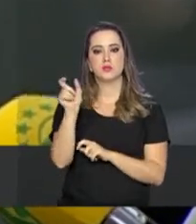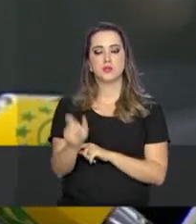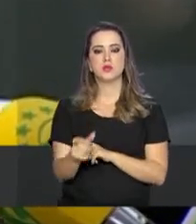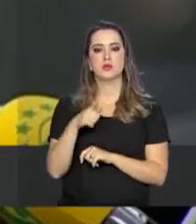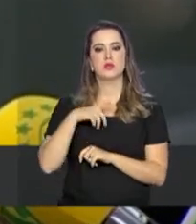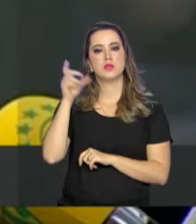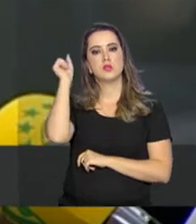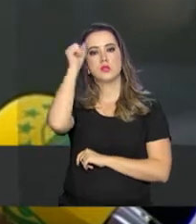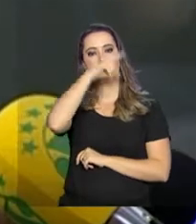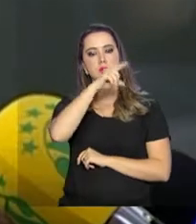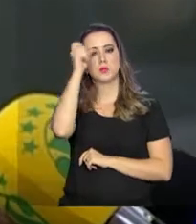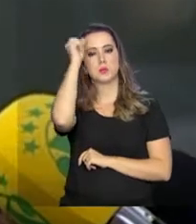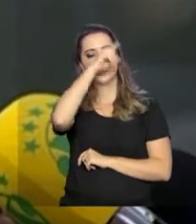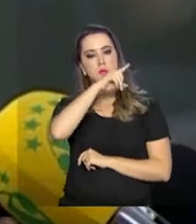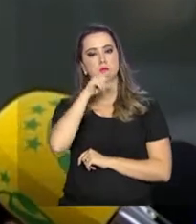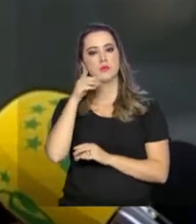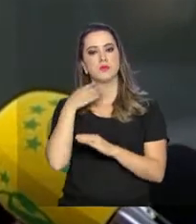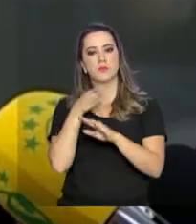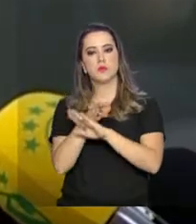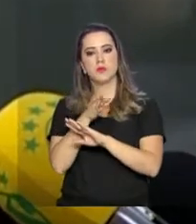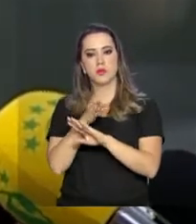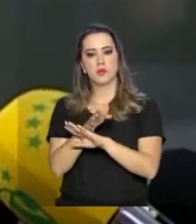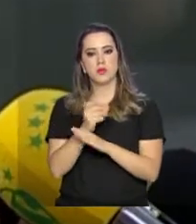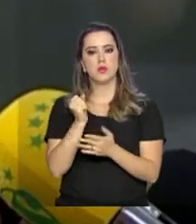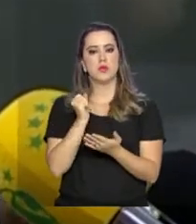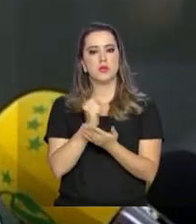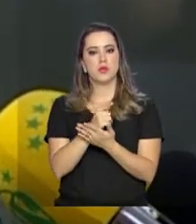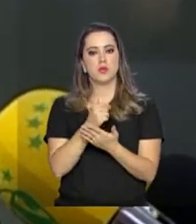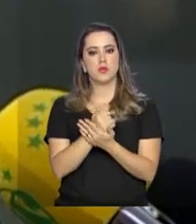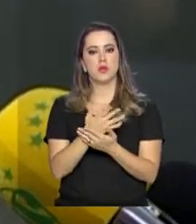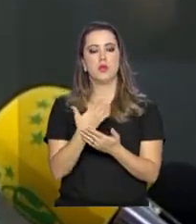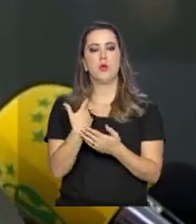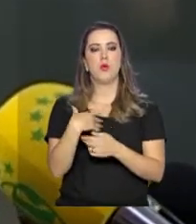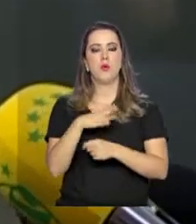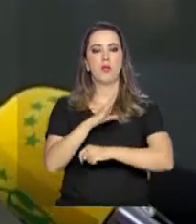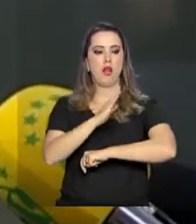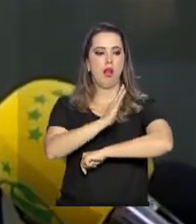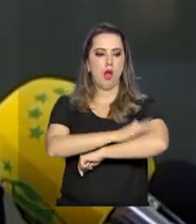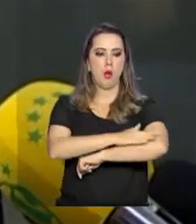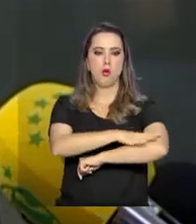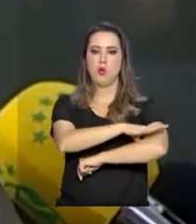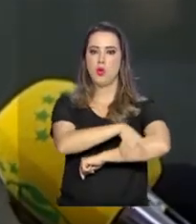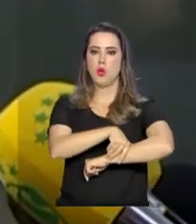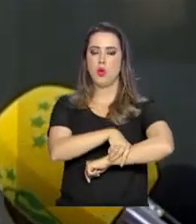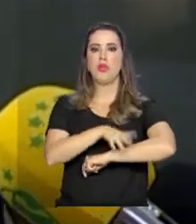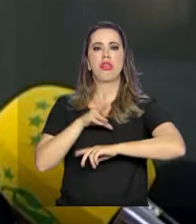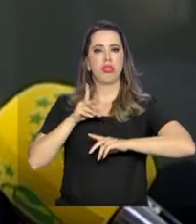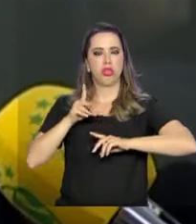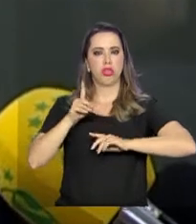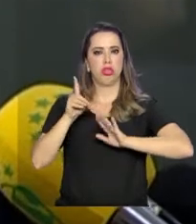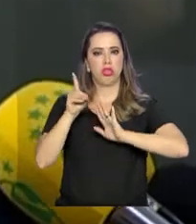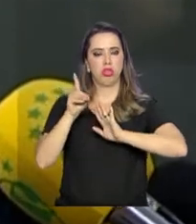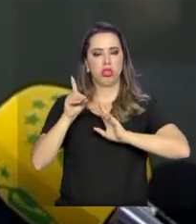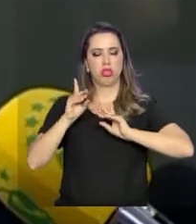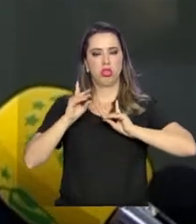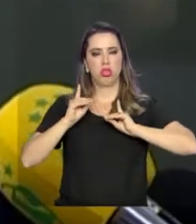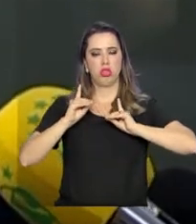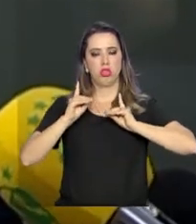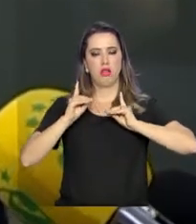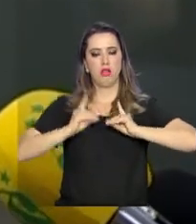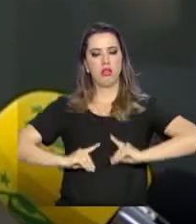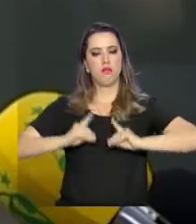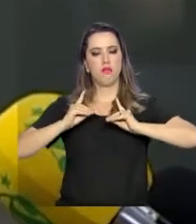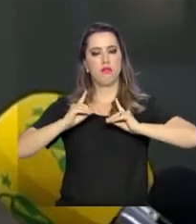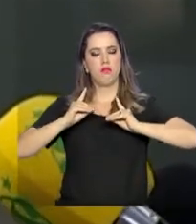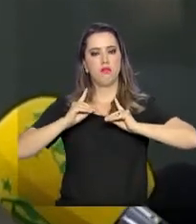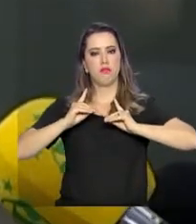têm dificuldades de ter acesso a essas órteses e próteses, que agora eles vão ter a possibilidade de usar o seu próprio recurso, né,